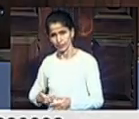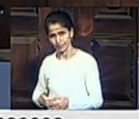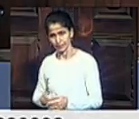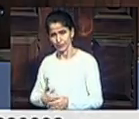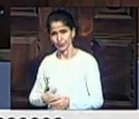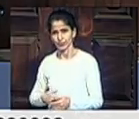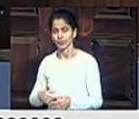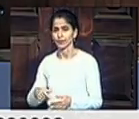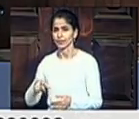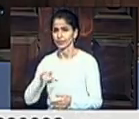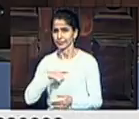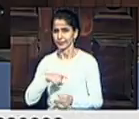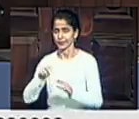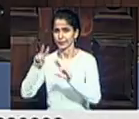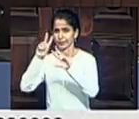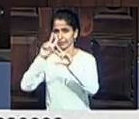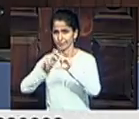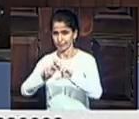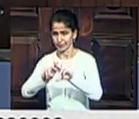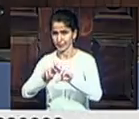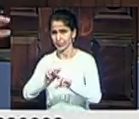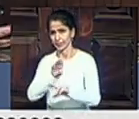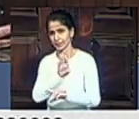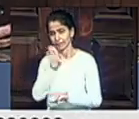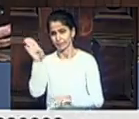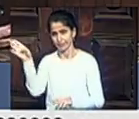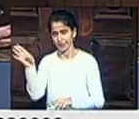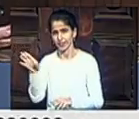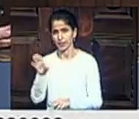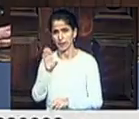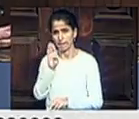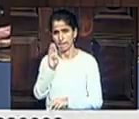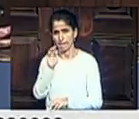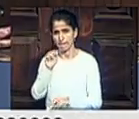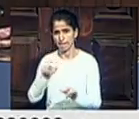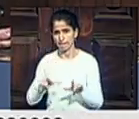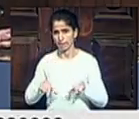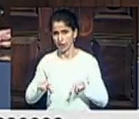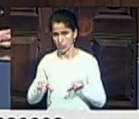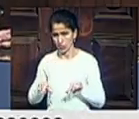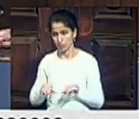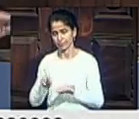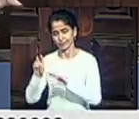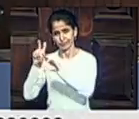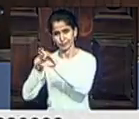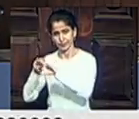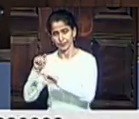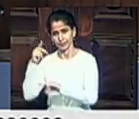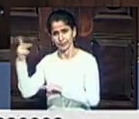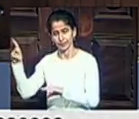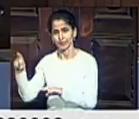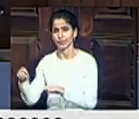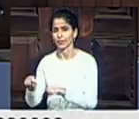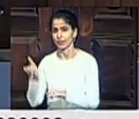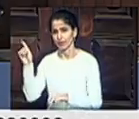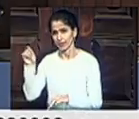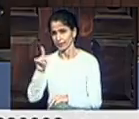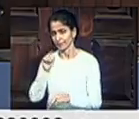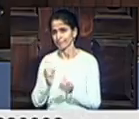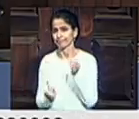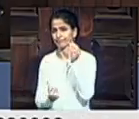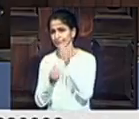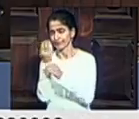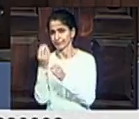está preso no complexo penitenciário de Bangu, que ele